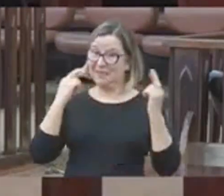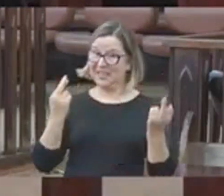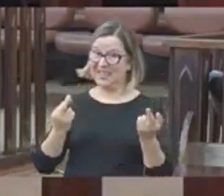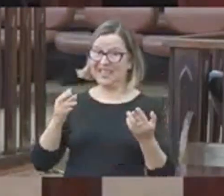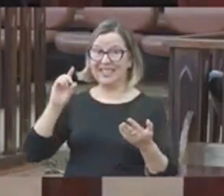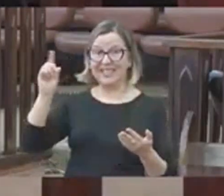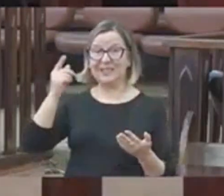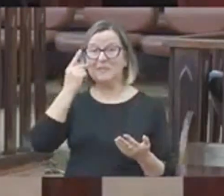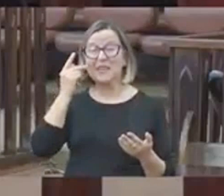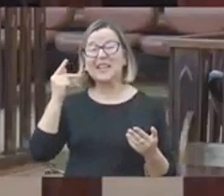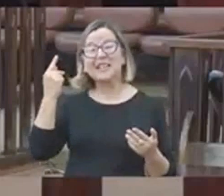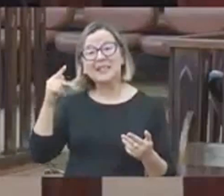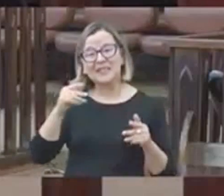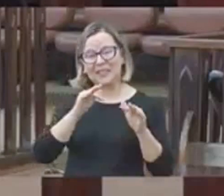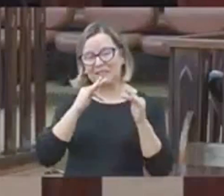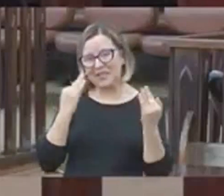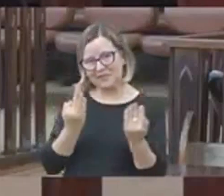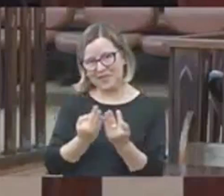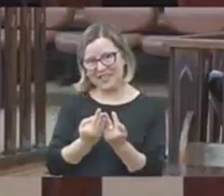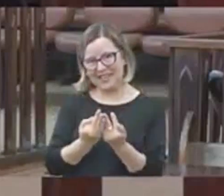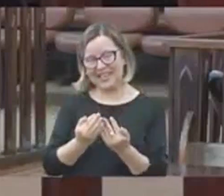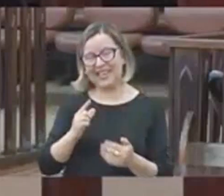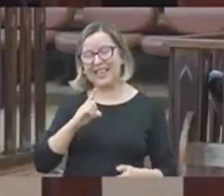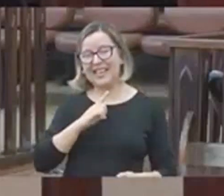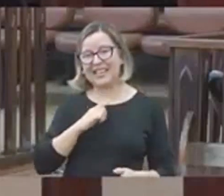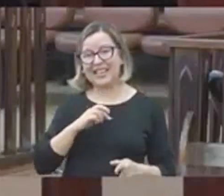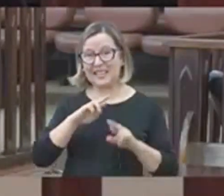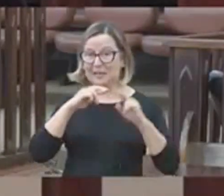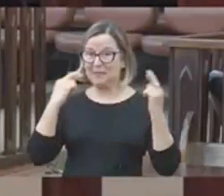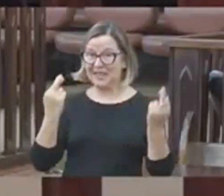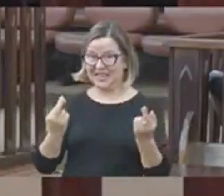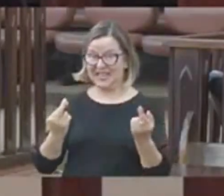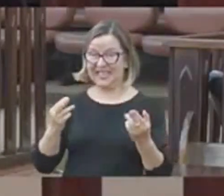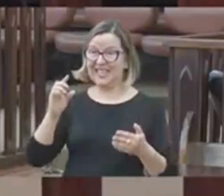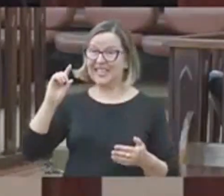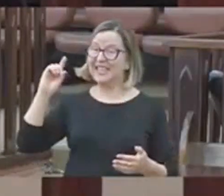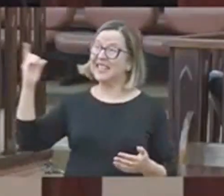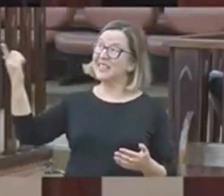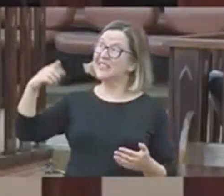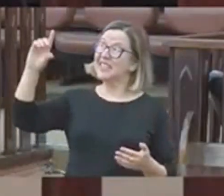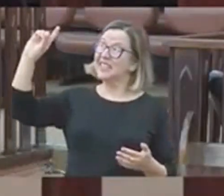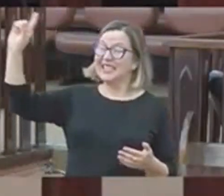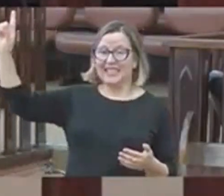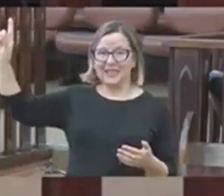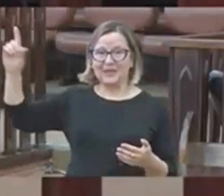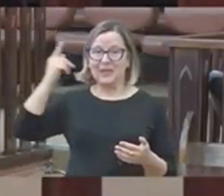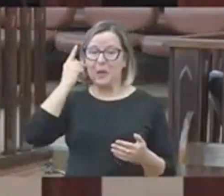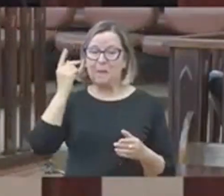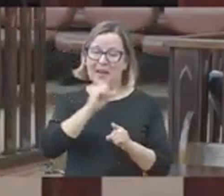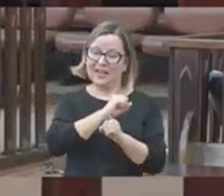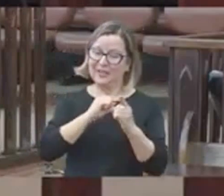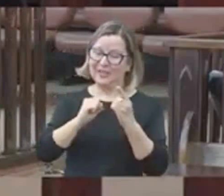sua família, há esperança de Deus para a sociedade em Cristo Jesus.